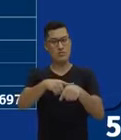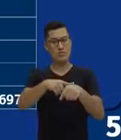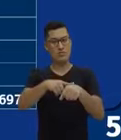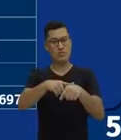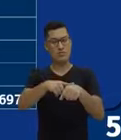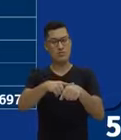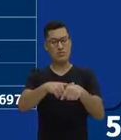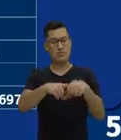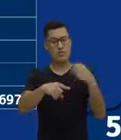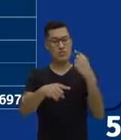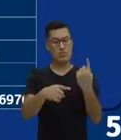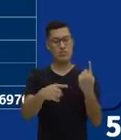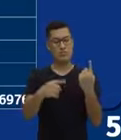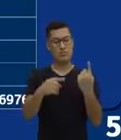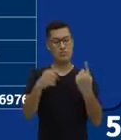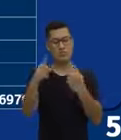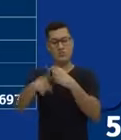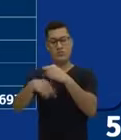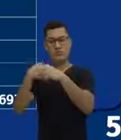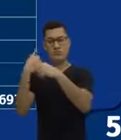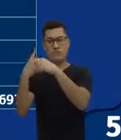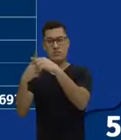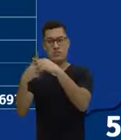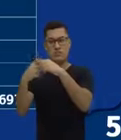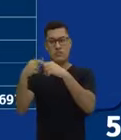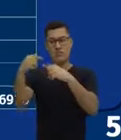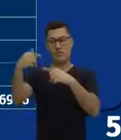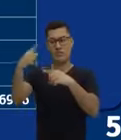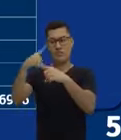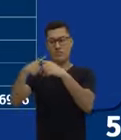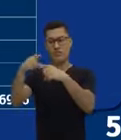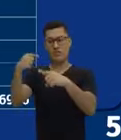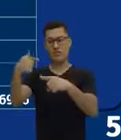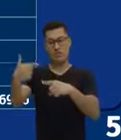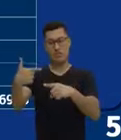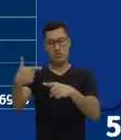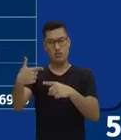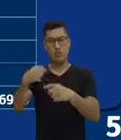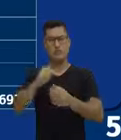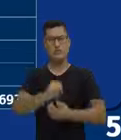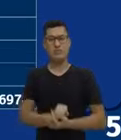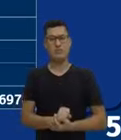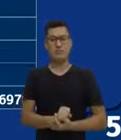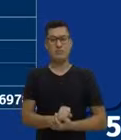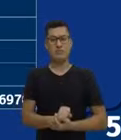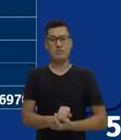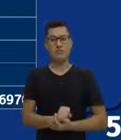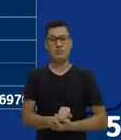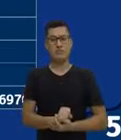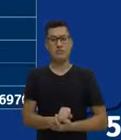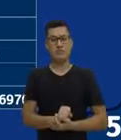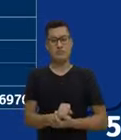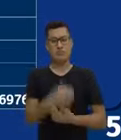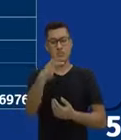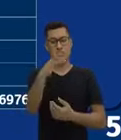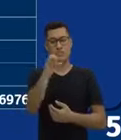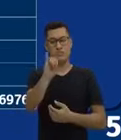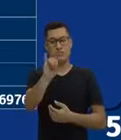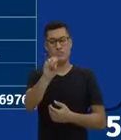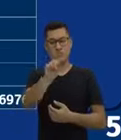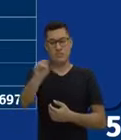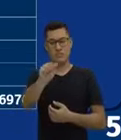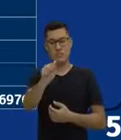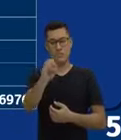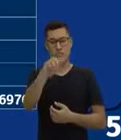de bactérias ela vai duplicar, ela vai multiplicar por dois, certo? E isso, essa fissão binária, Fernando, ela